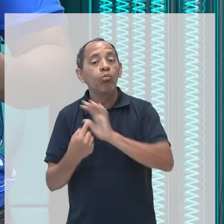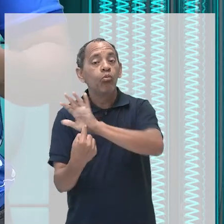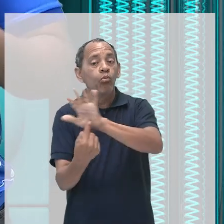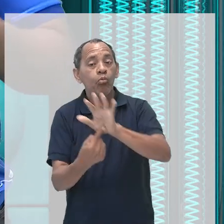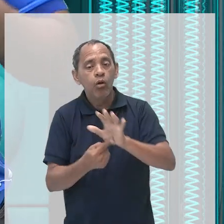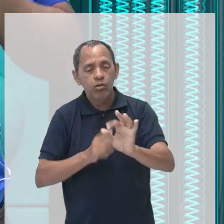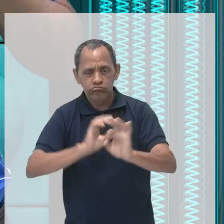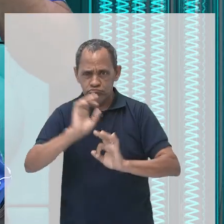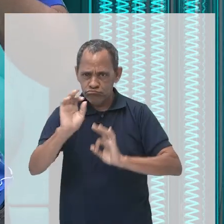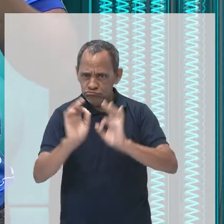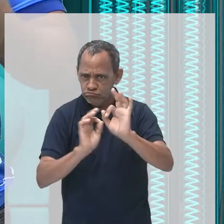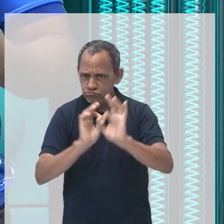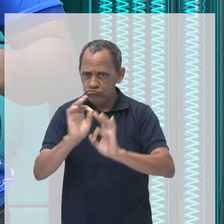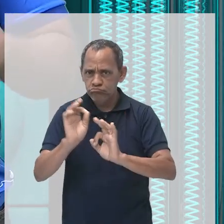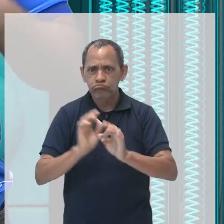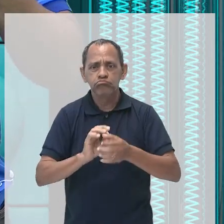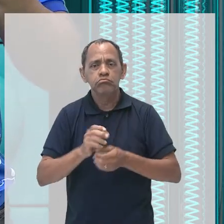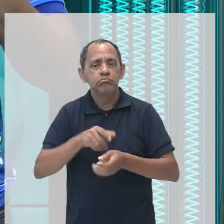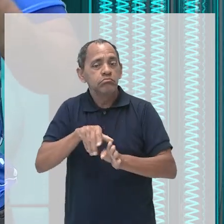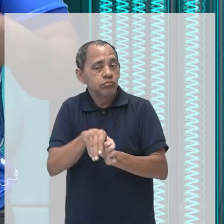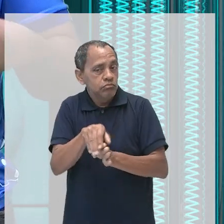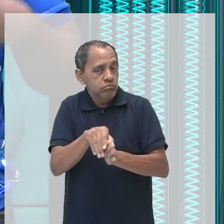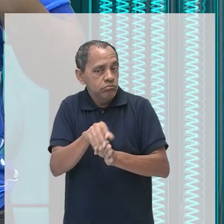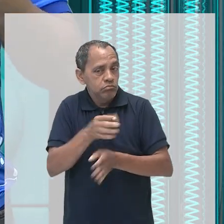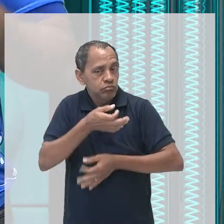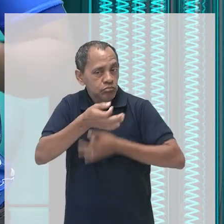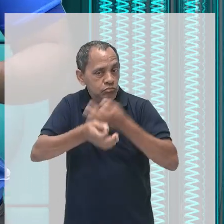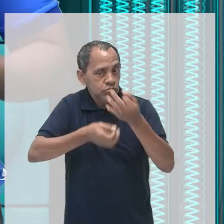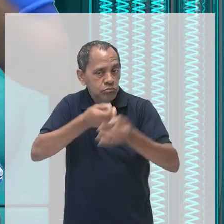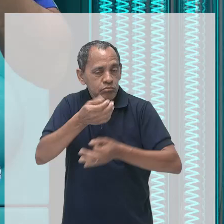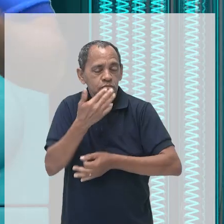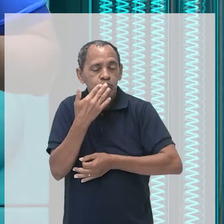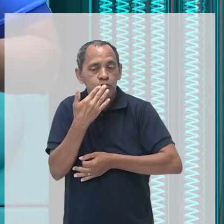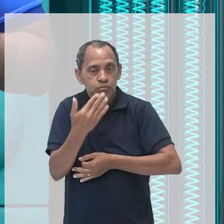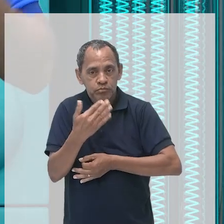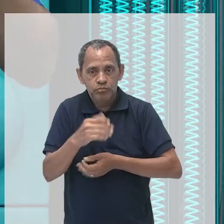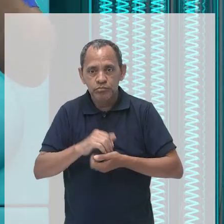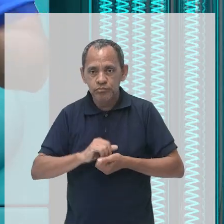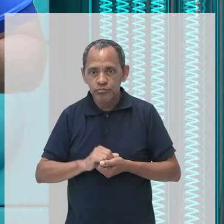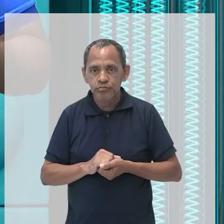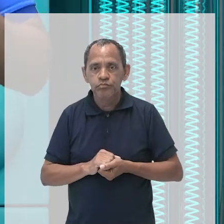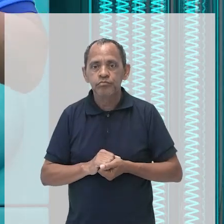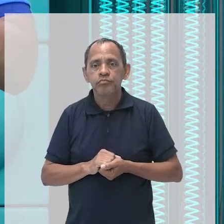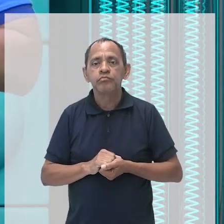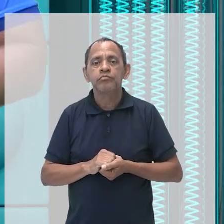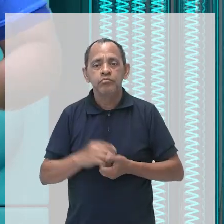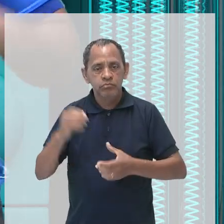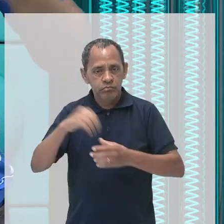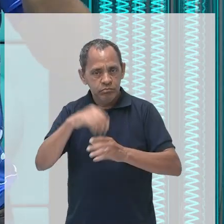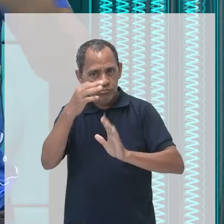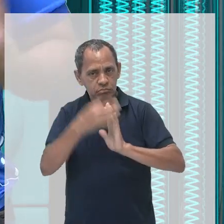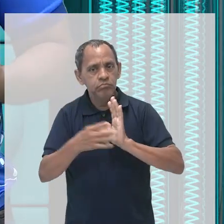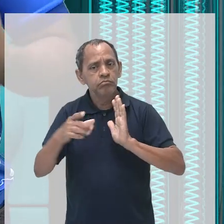de ordem, conselho, sugestão, pedido, certo? E no texto a gente tem o uso